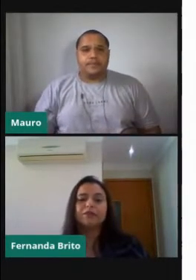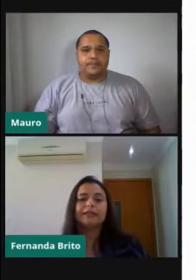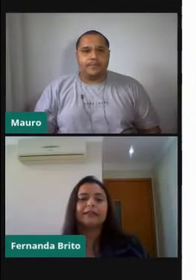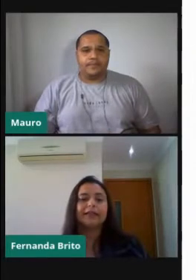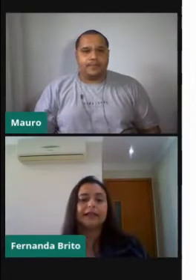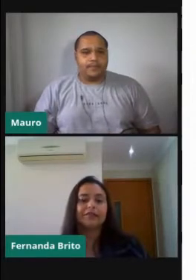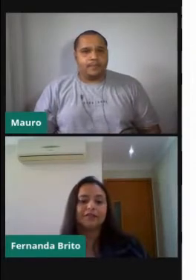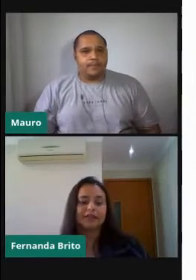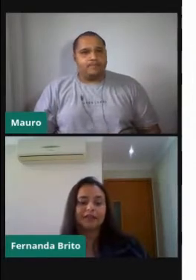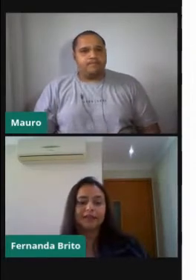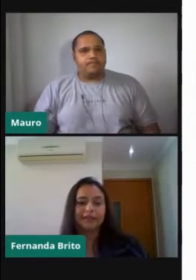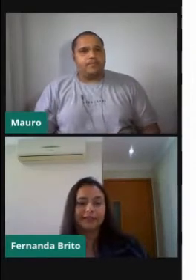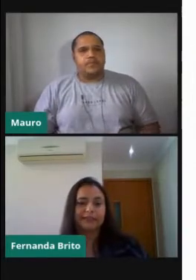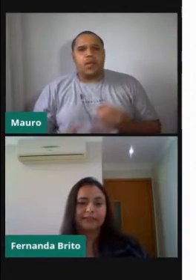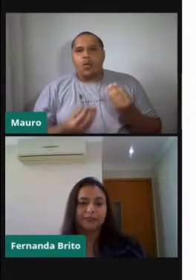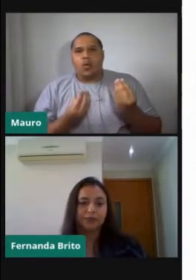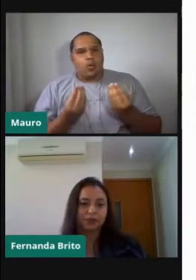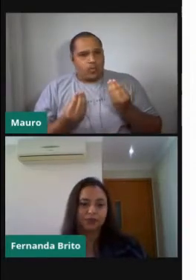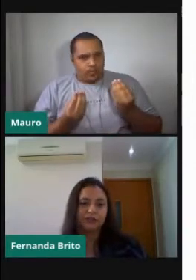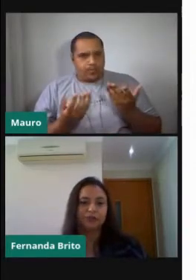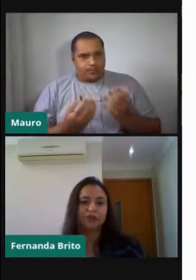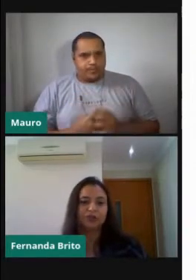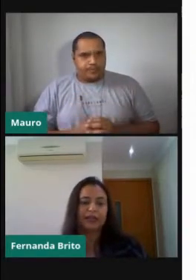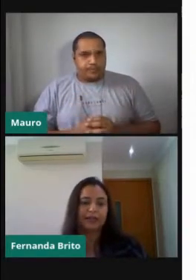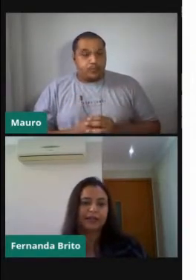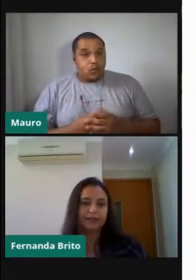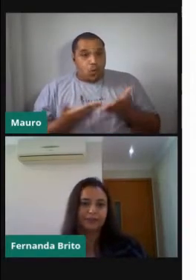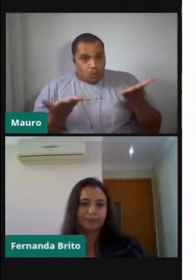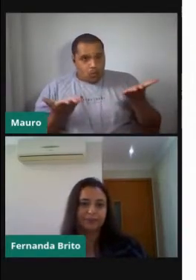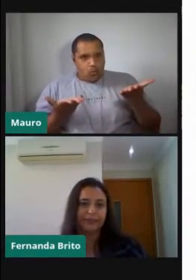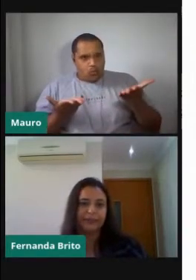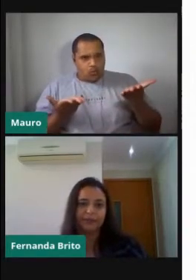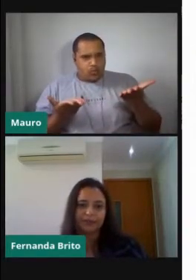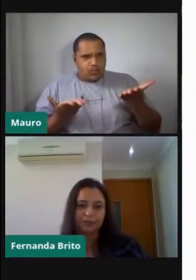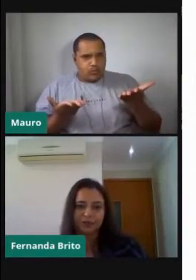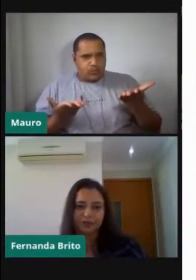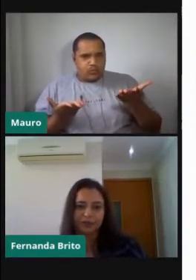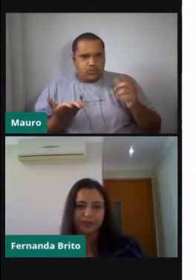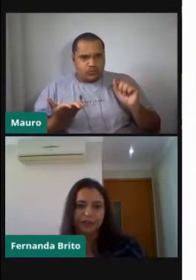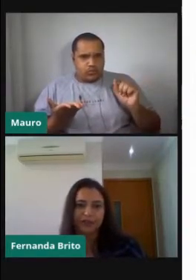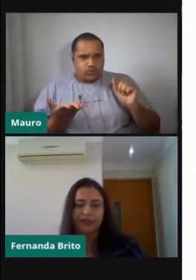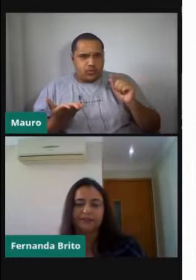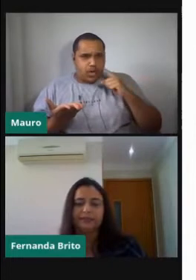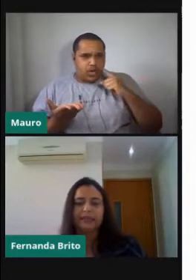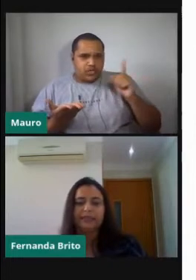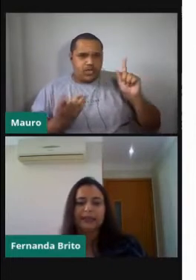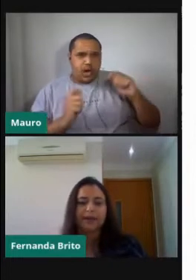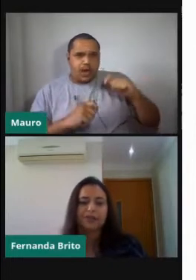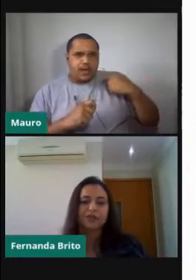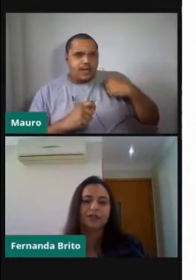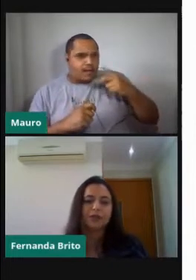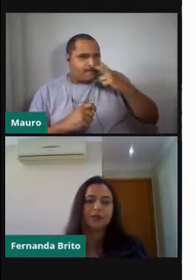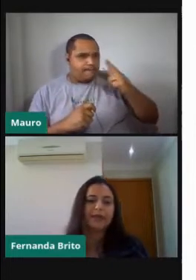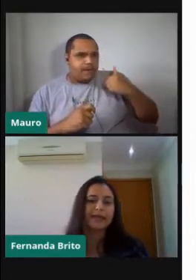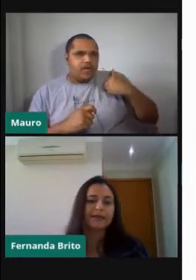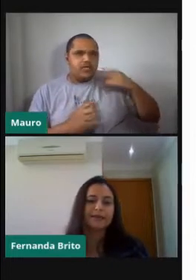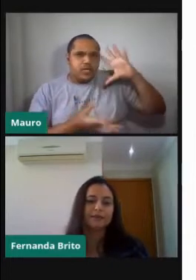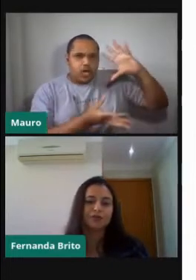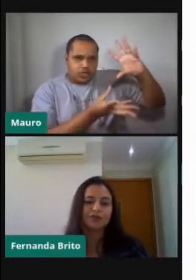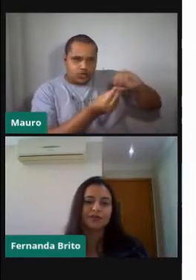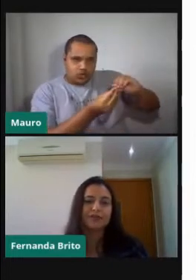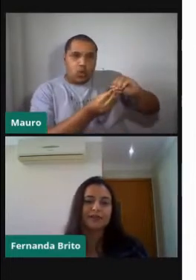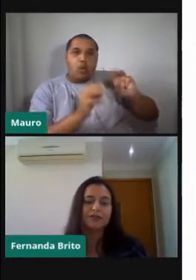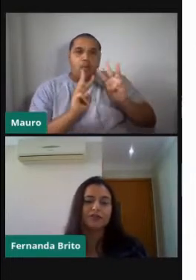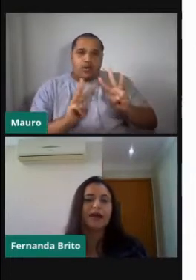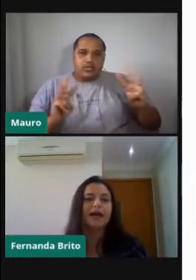Covid-19, então, né, ela vem hoje, né, pegando aqui uma radiografia, né, na página da OMS,